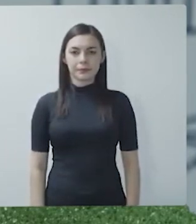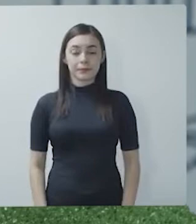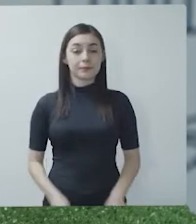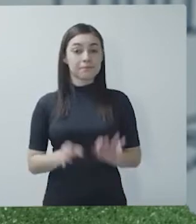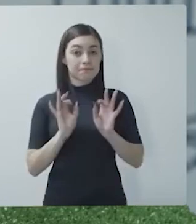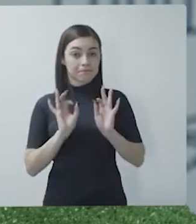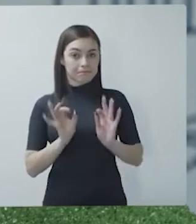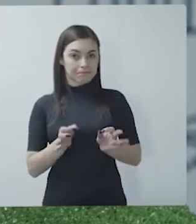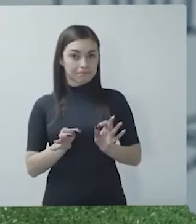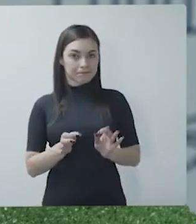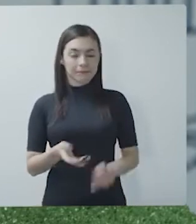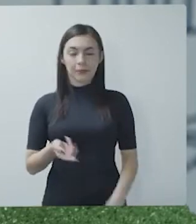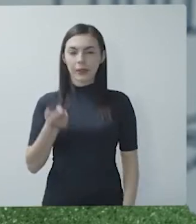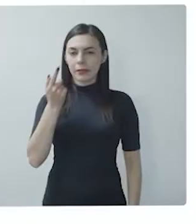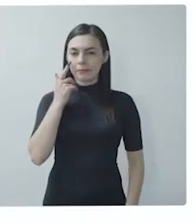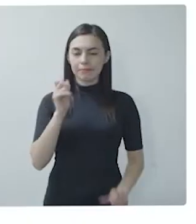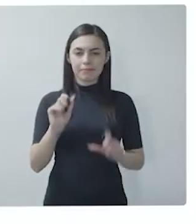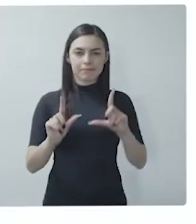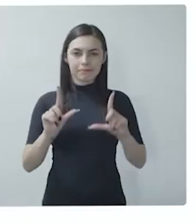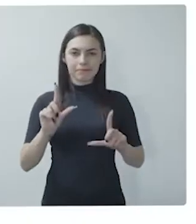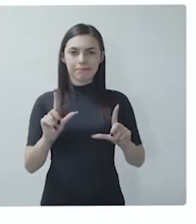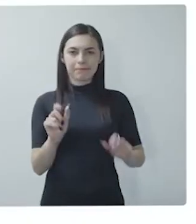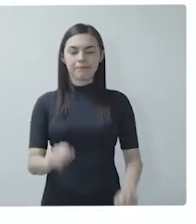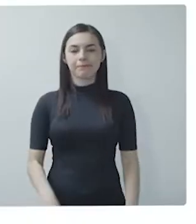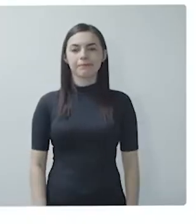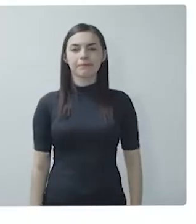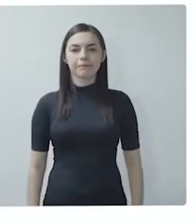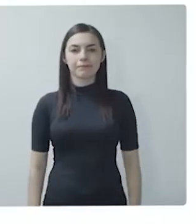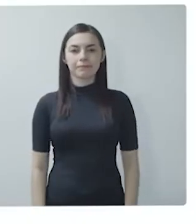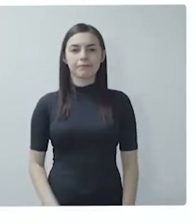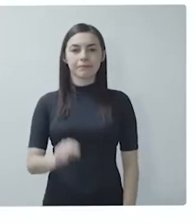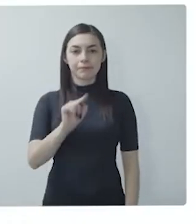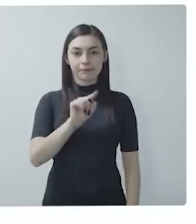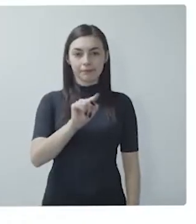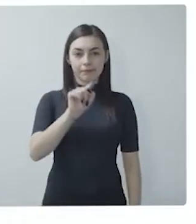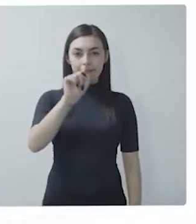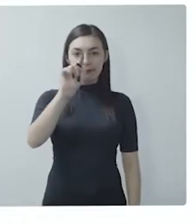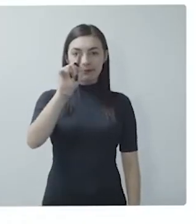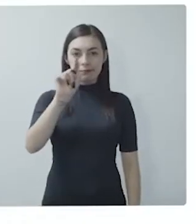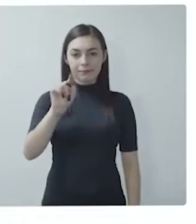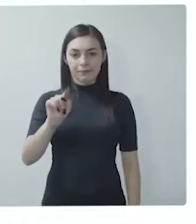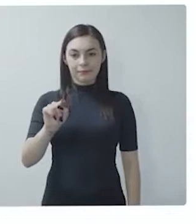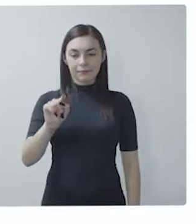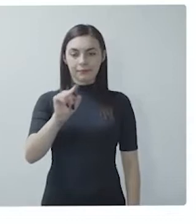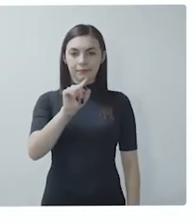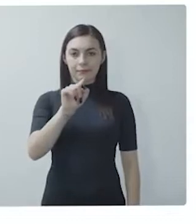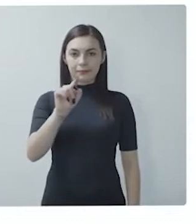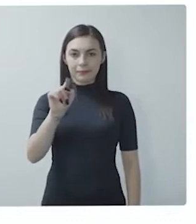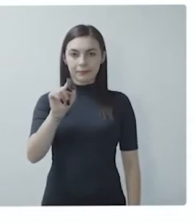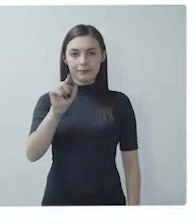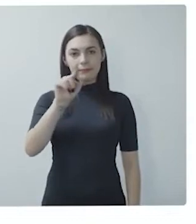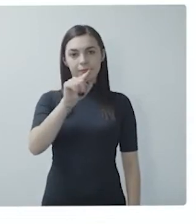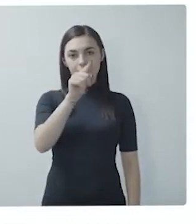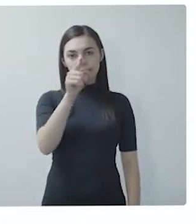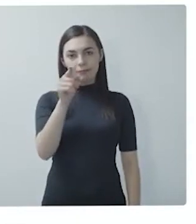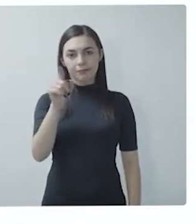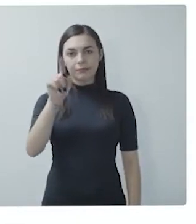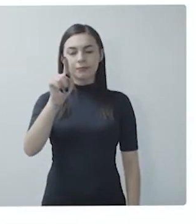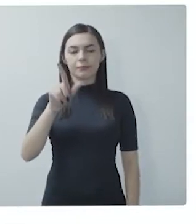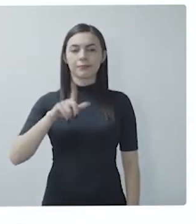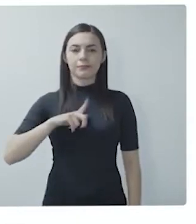Certo? Vamos ver lá na tela. Olhem lá, para cima, para baixo e no meio. E daí